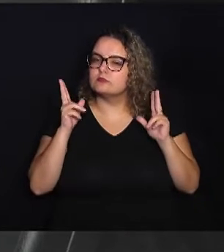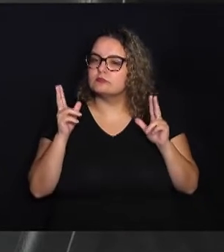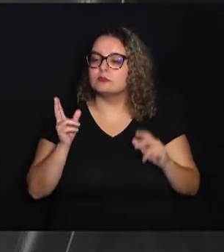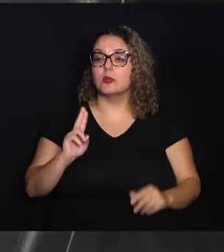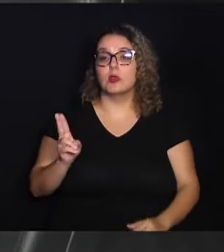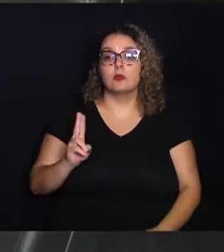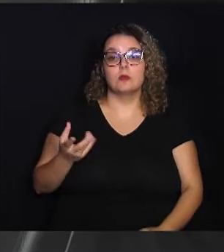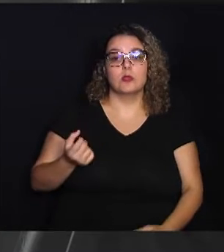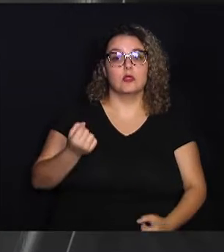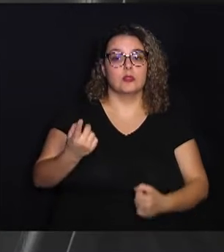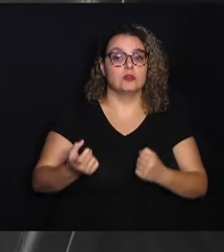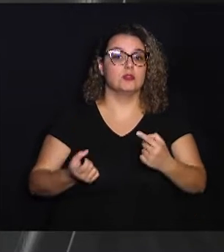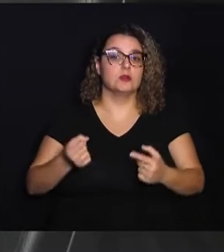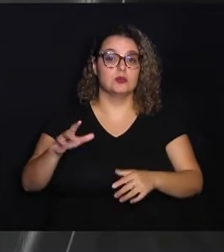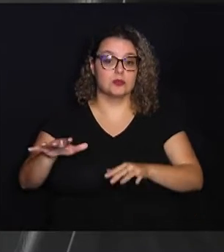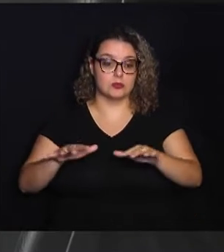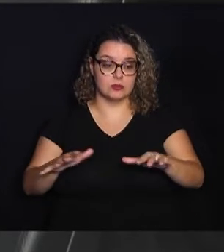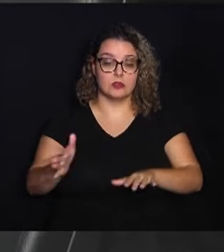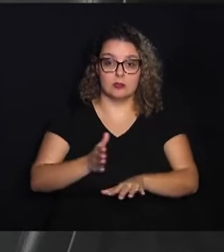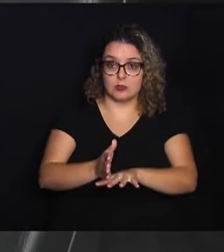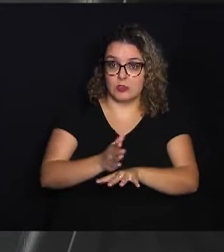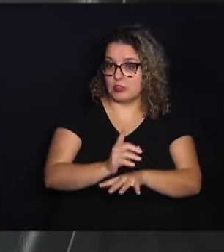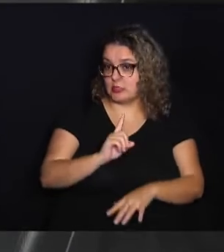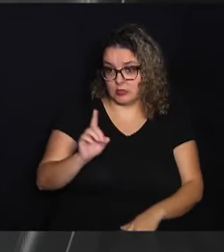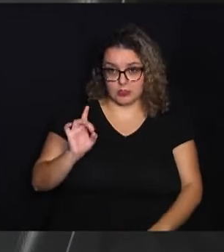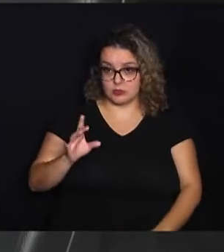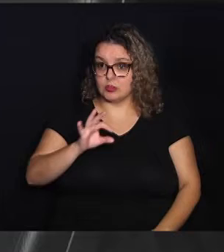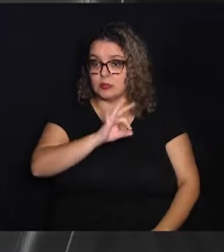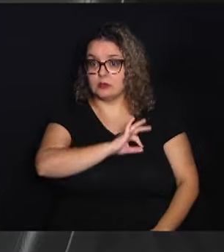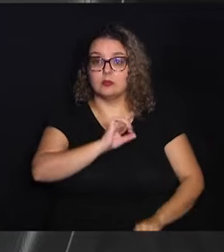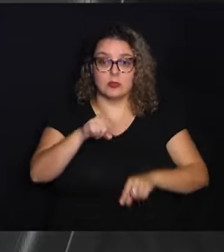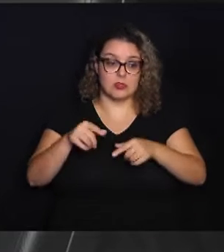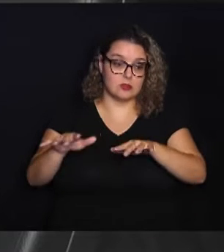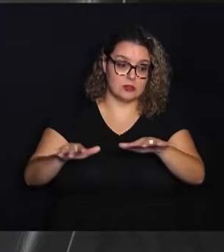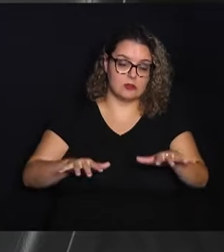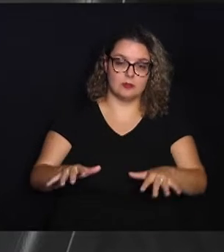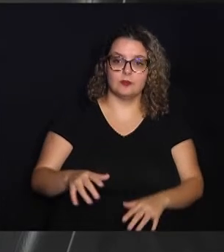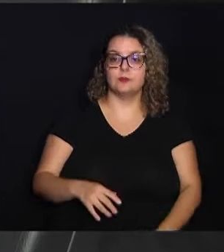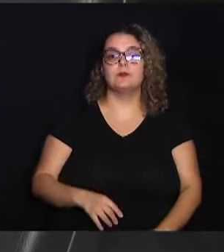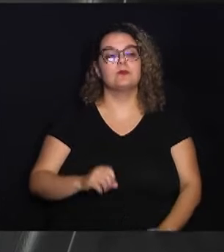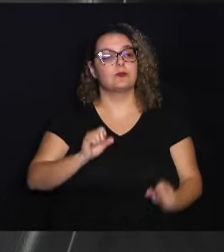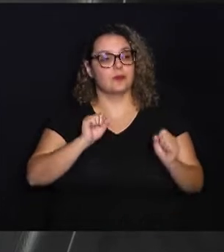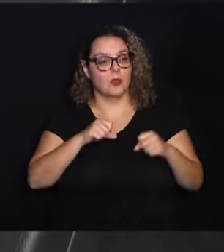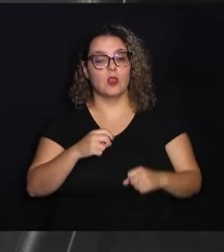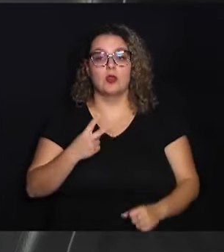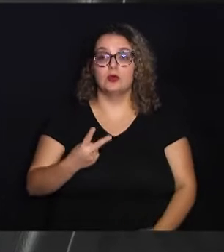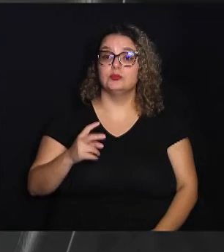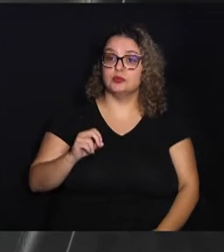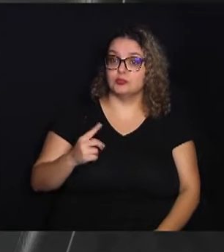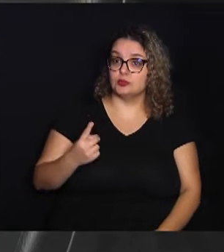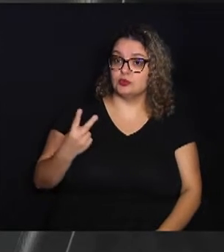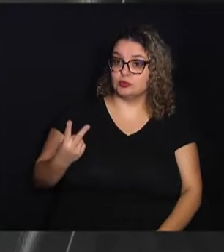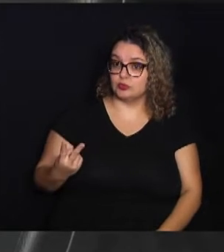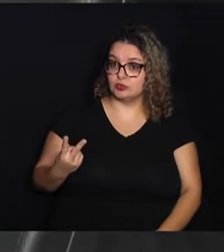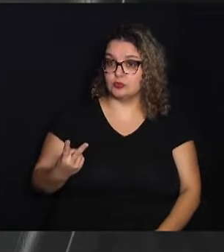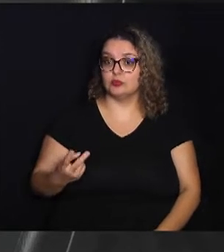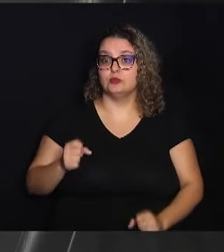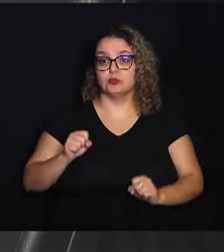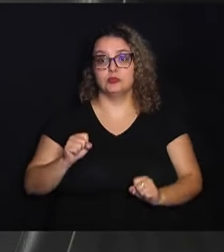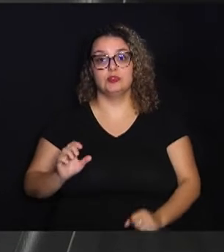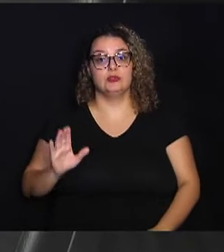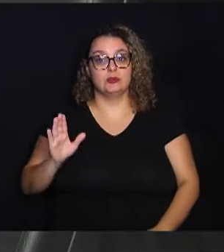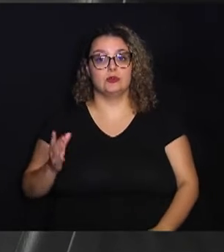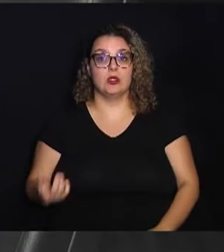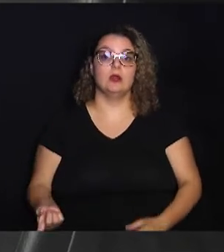nome em alguns segmentos, não só da polícia, mas em outros. Sim. Em 2012 eu poderia ser candidato, mas eu estava voltando para Campinas e